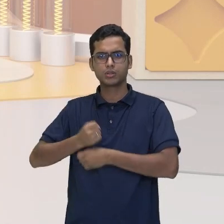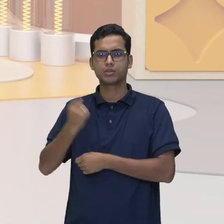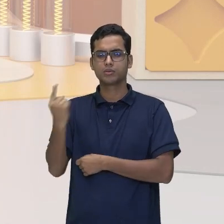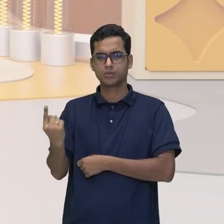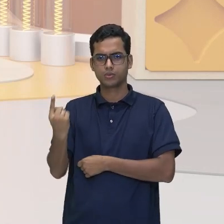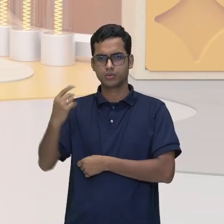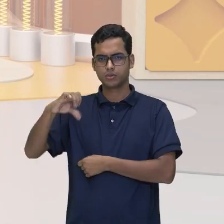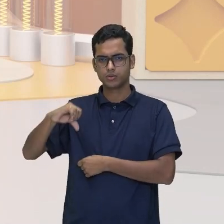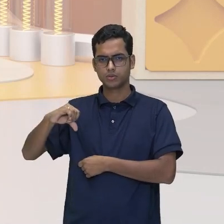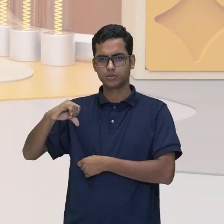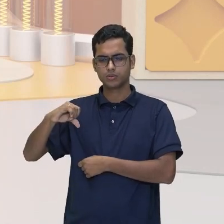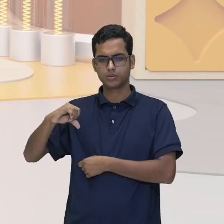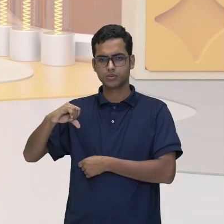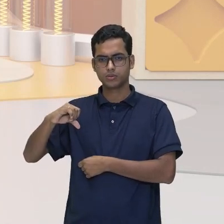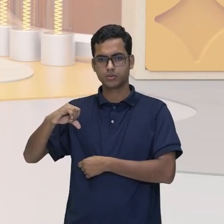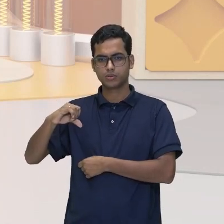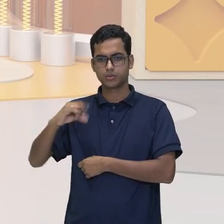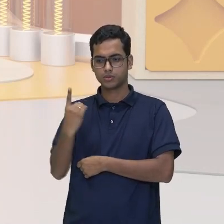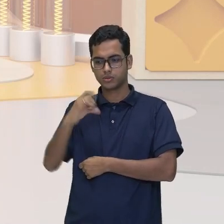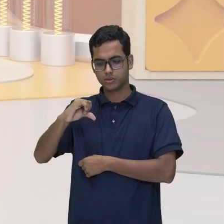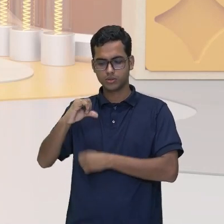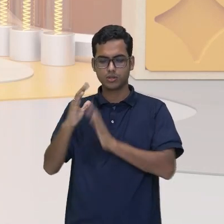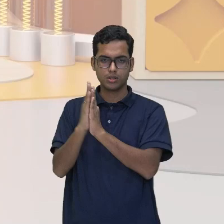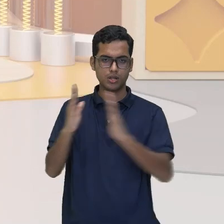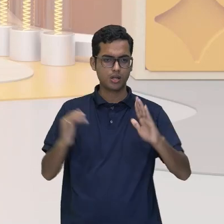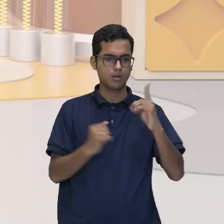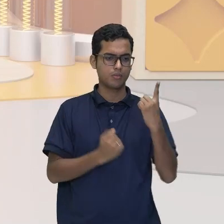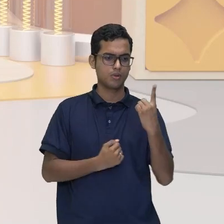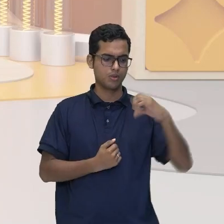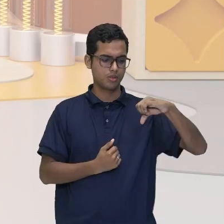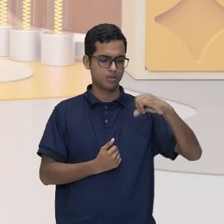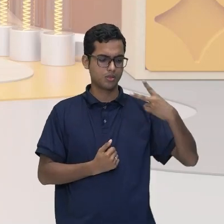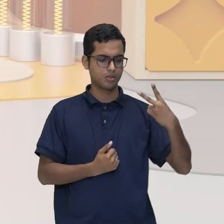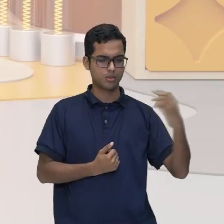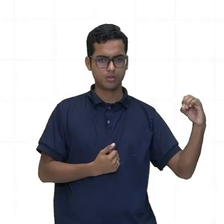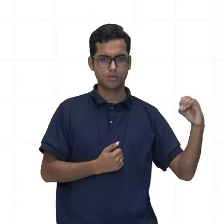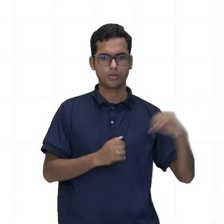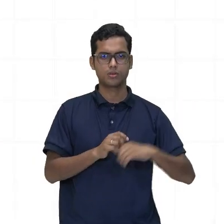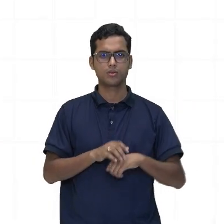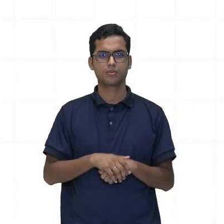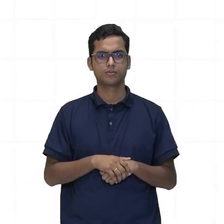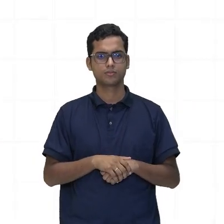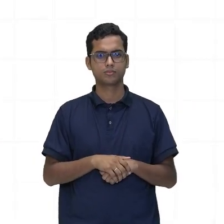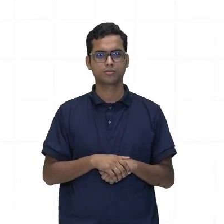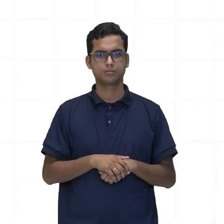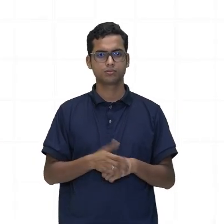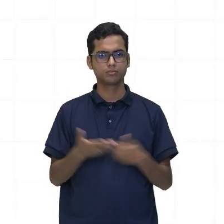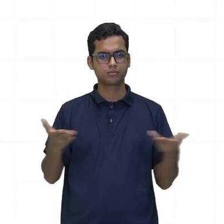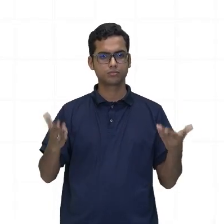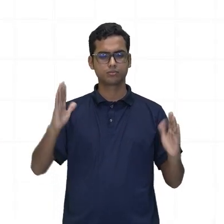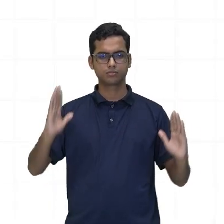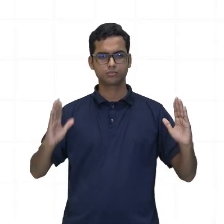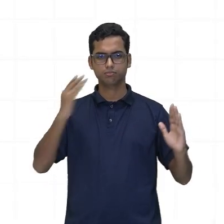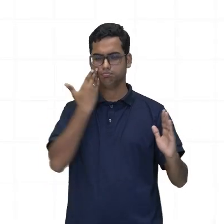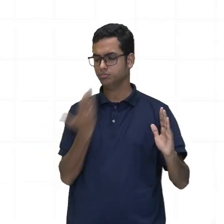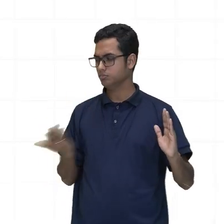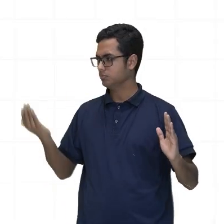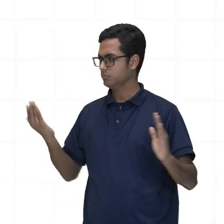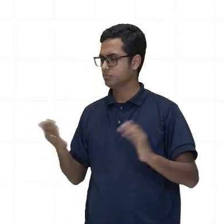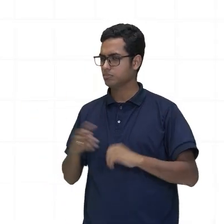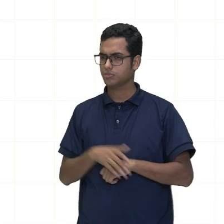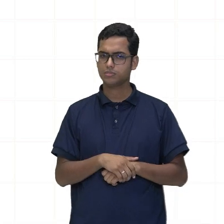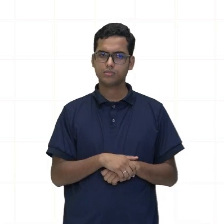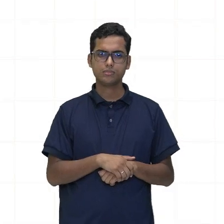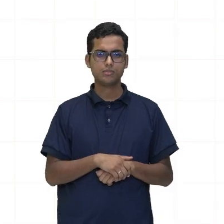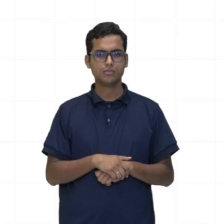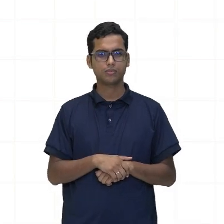1920, certo? Continuando, vamos dar uma olhada sobre a resistência maia. Acompanhem comigo. Apesar de ter ocorrido